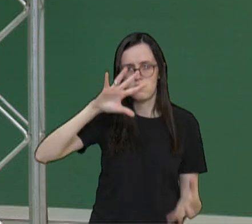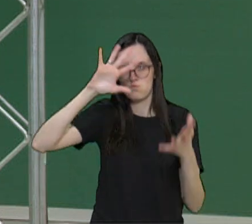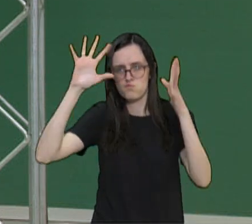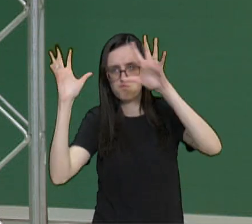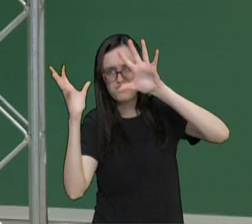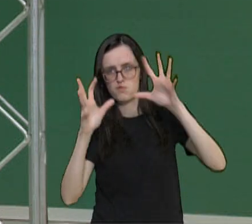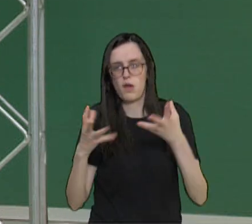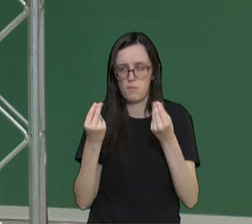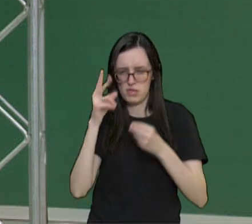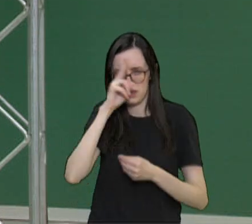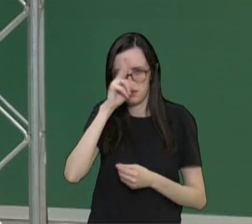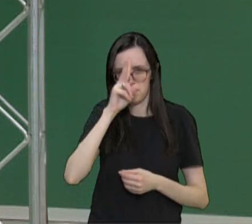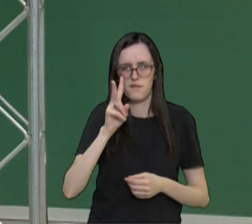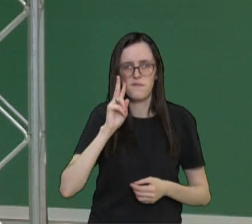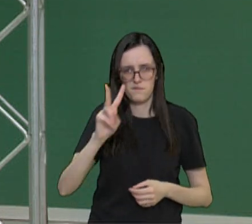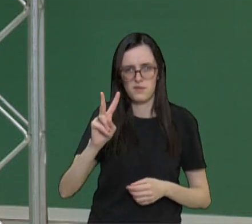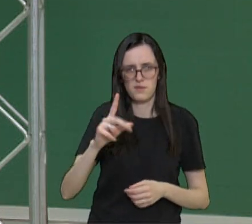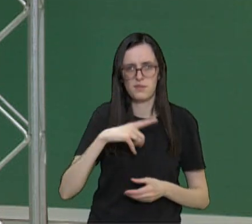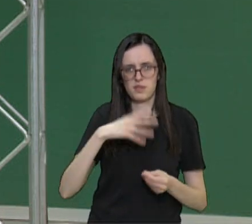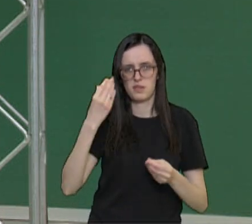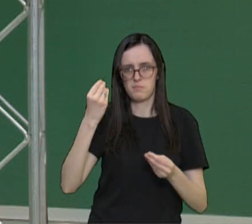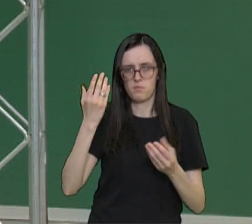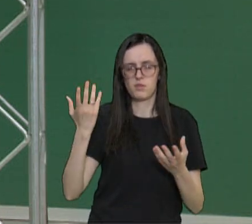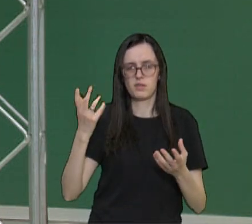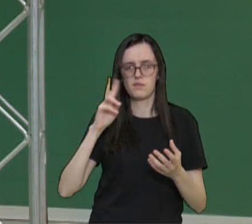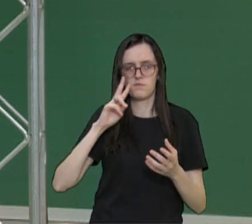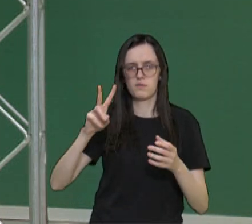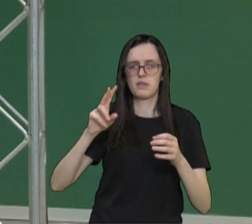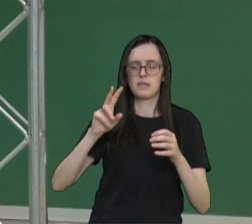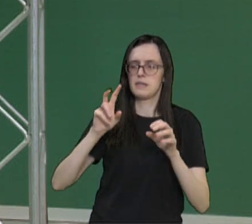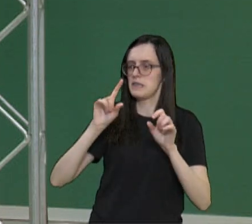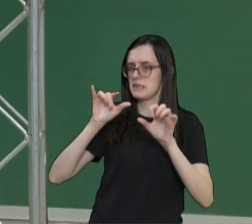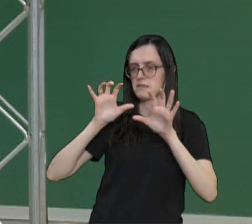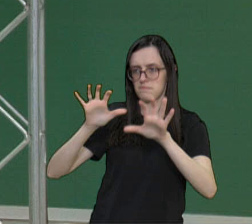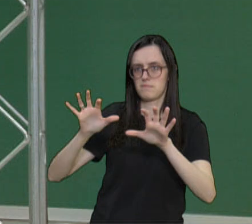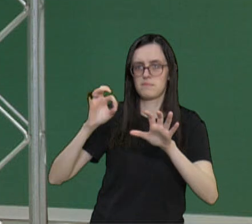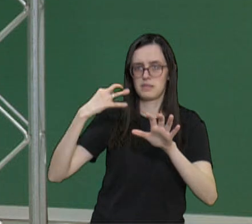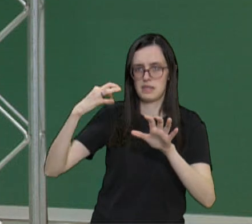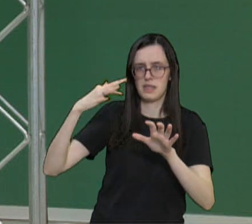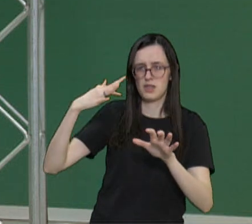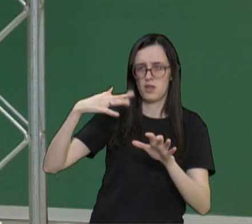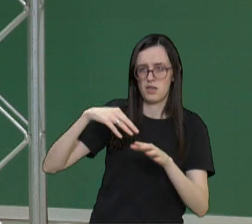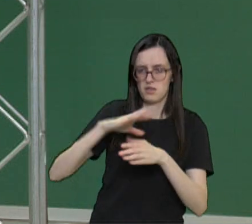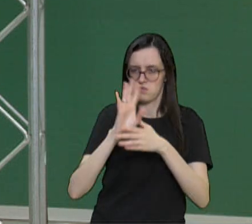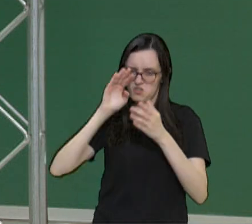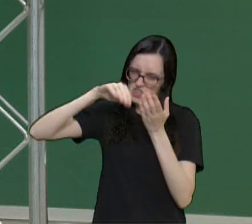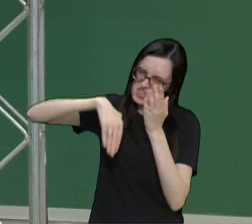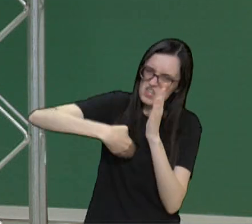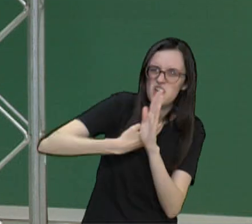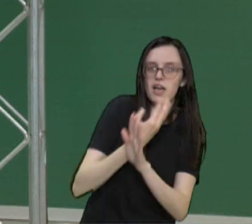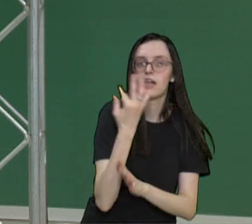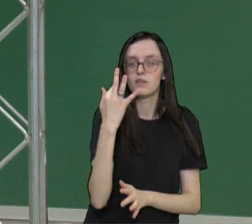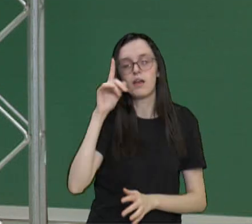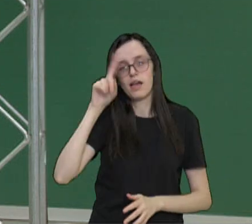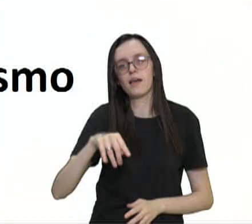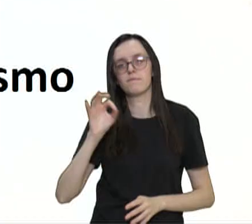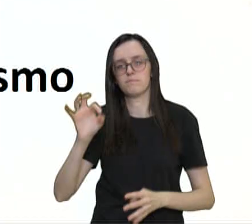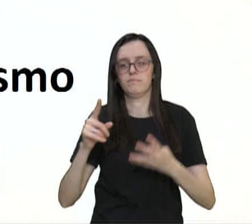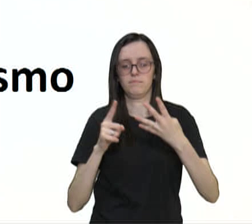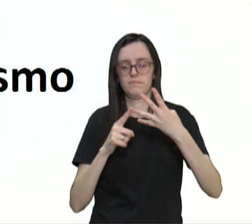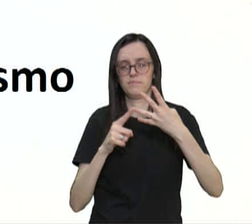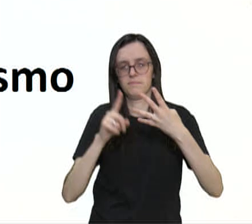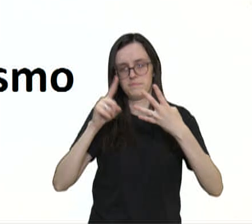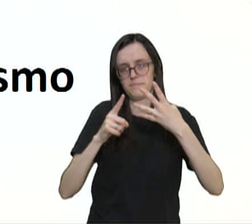Jean Bolonha lá? Aquele Hércules e o Nestor lá, aquela coluna quebrada, se fosse assim para trás já dói, imagina ele. Tá? Então a resposta correta é